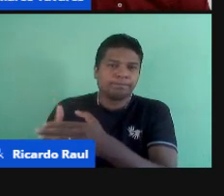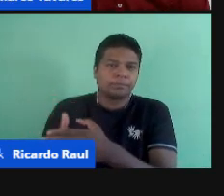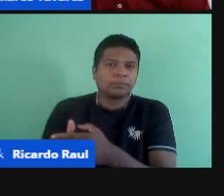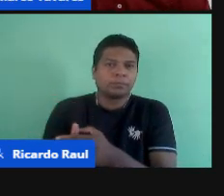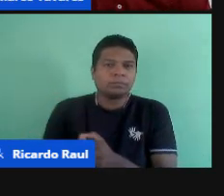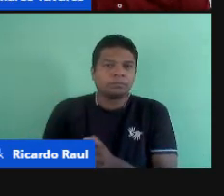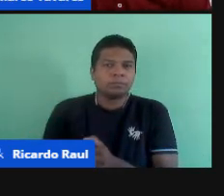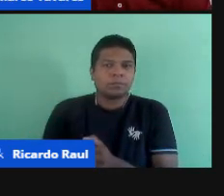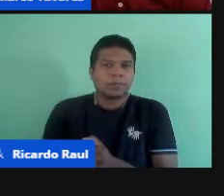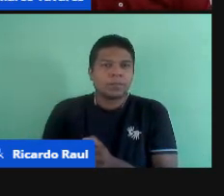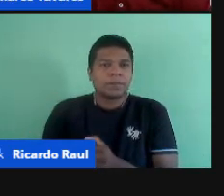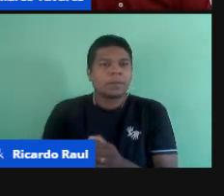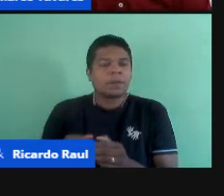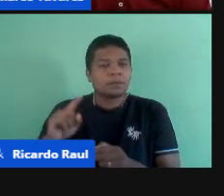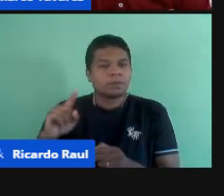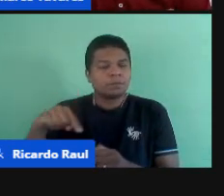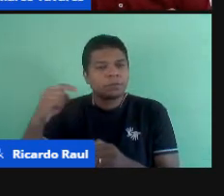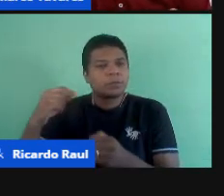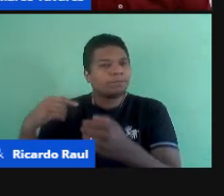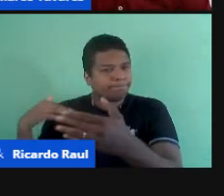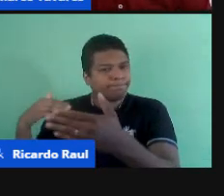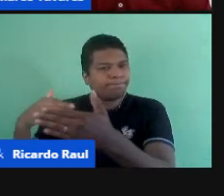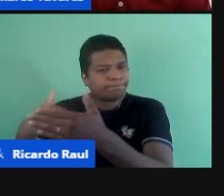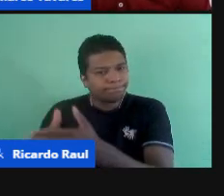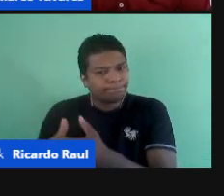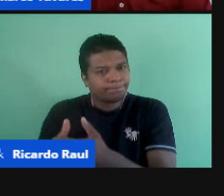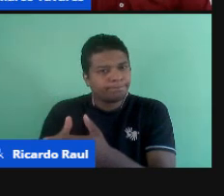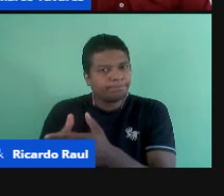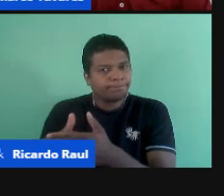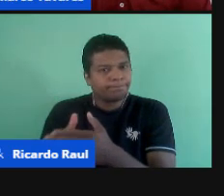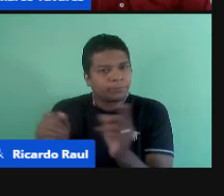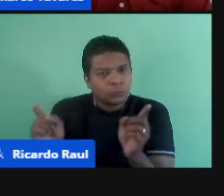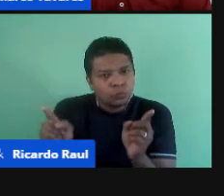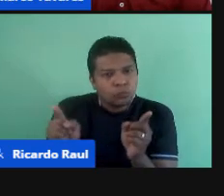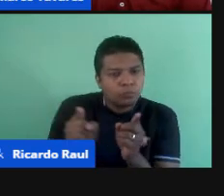vamos passar, principalmente a curto prazo,